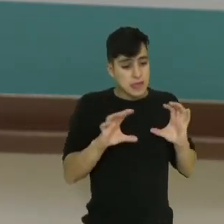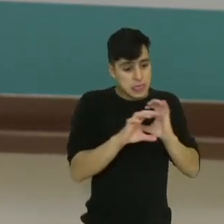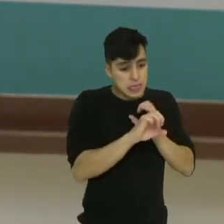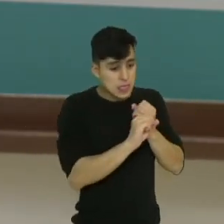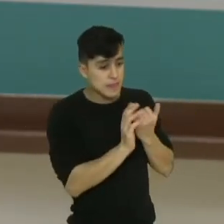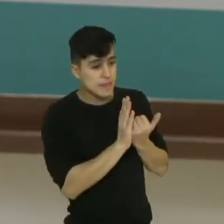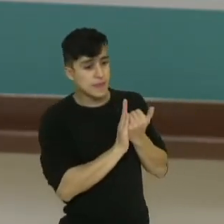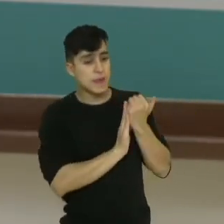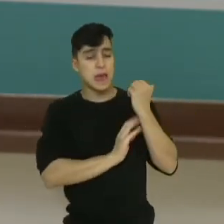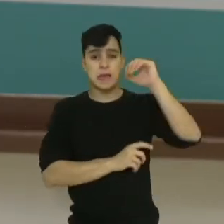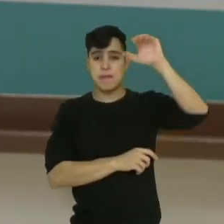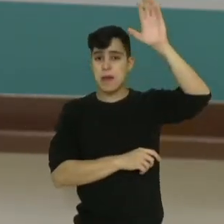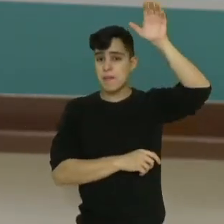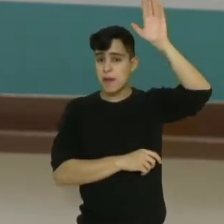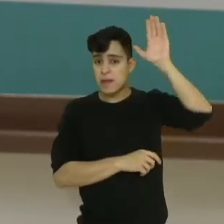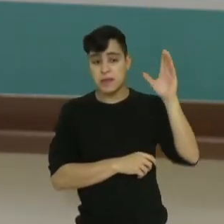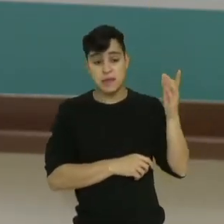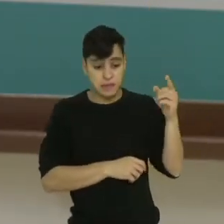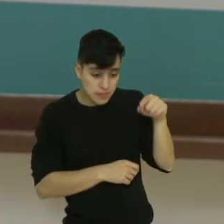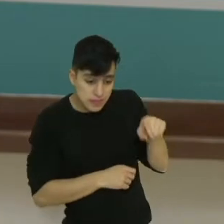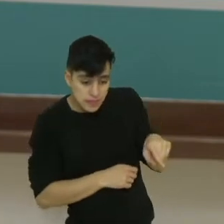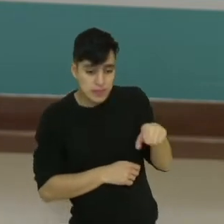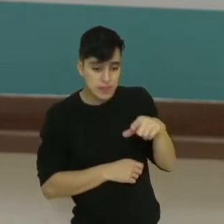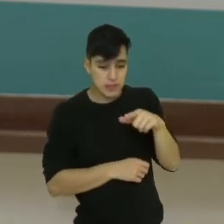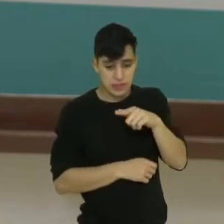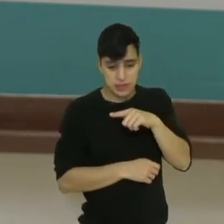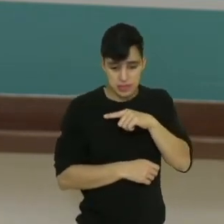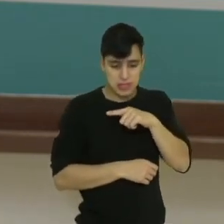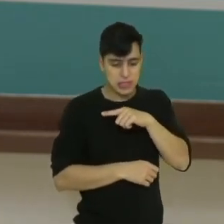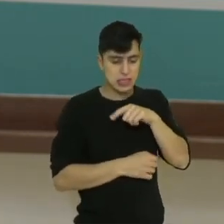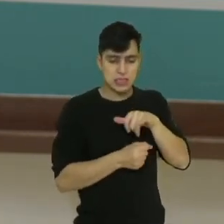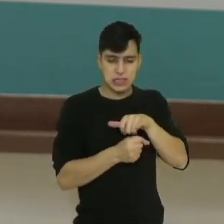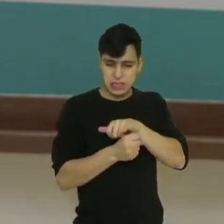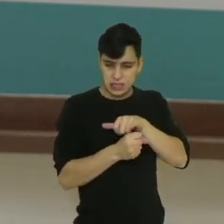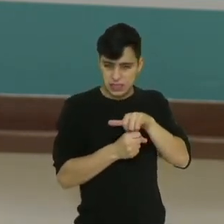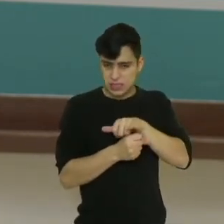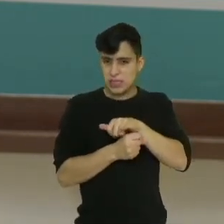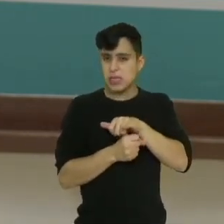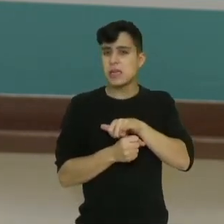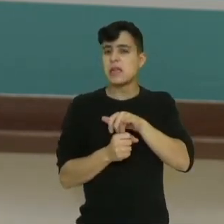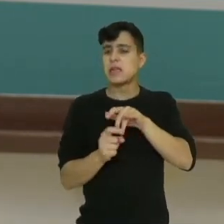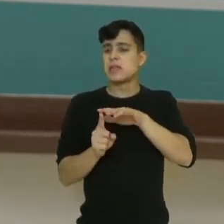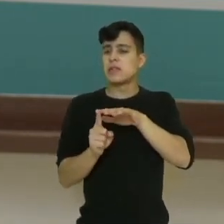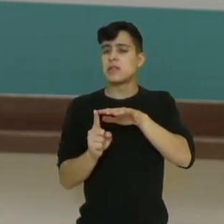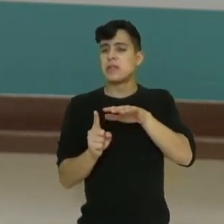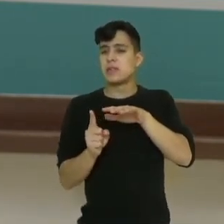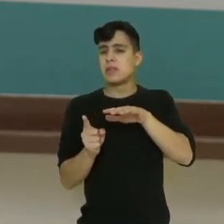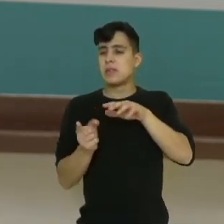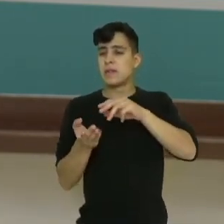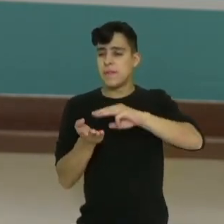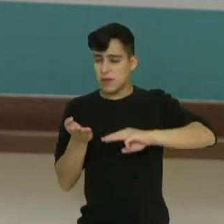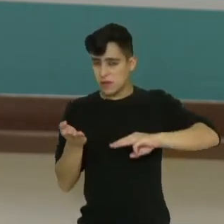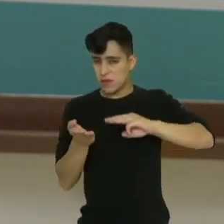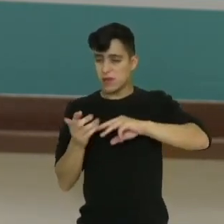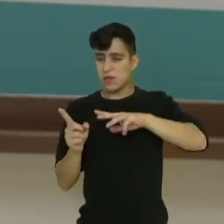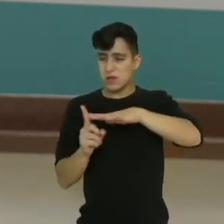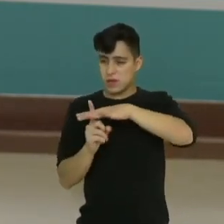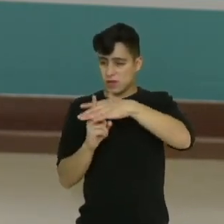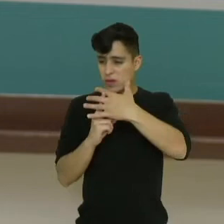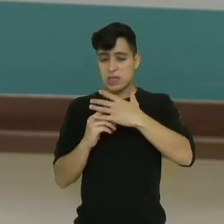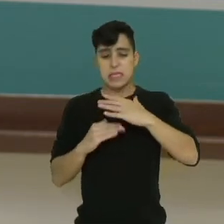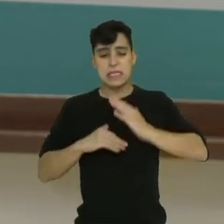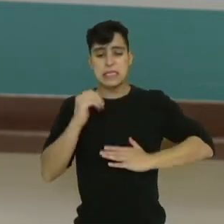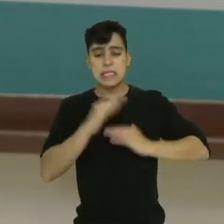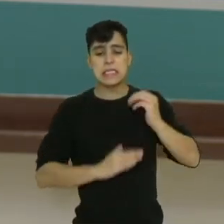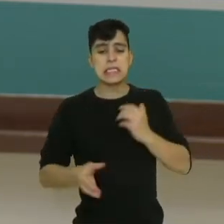mais, muitas vezes os mecanismos de socialização que as metodologias socialistas colocaram em